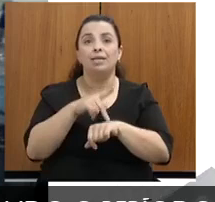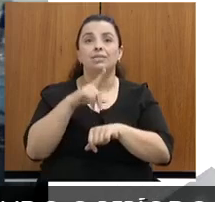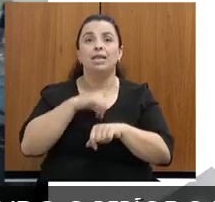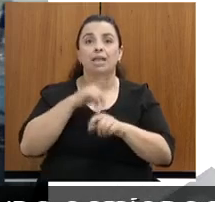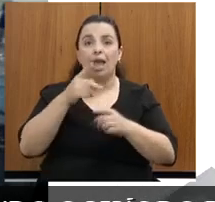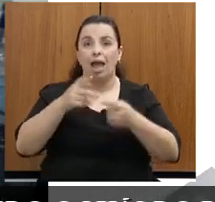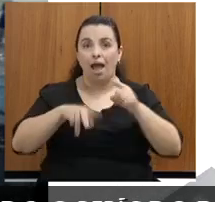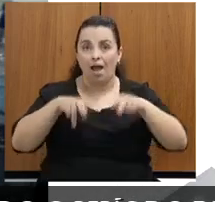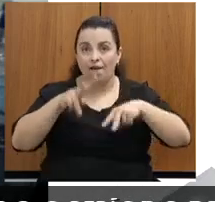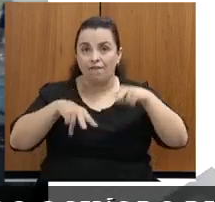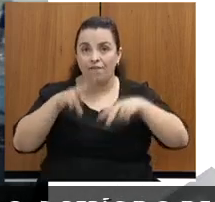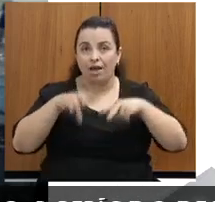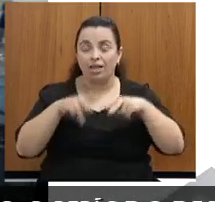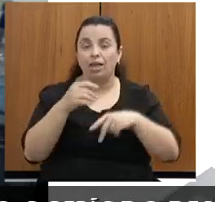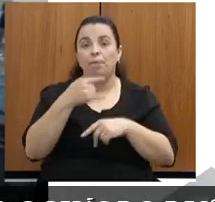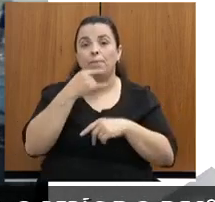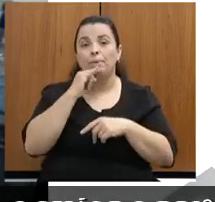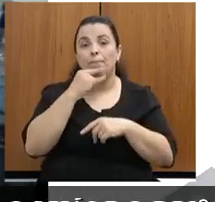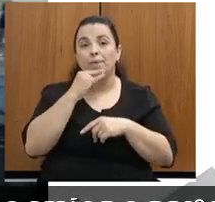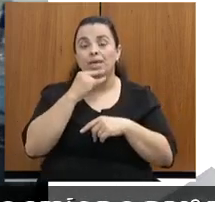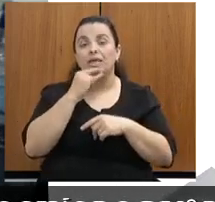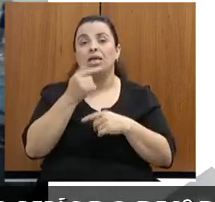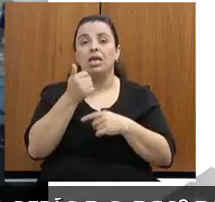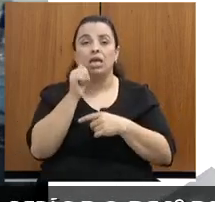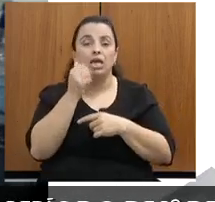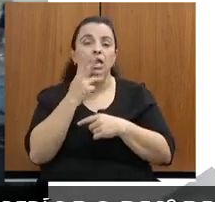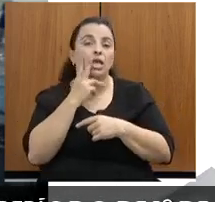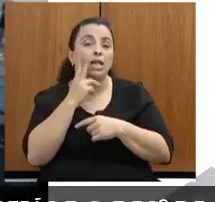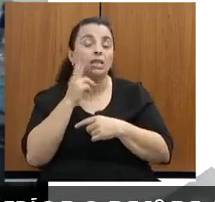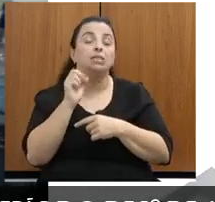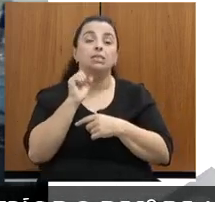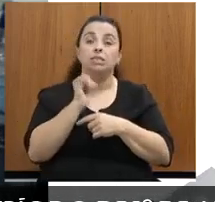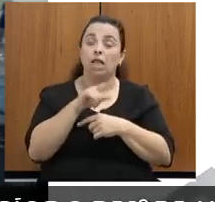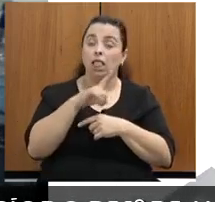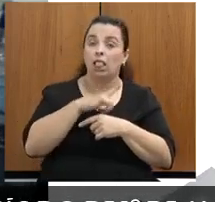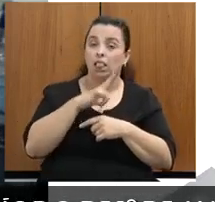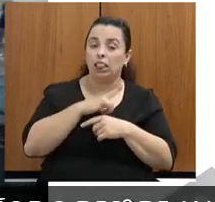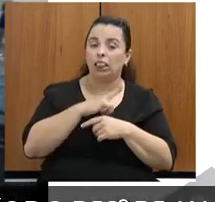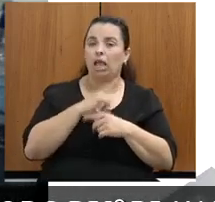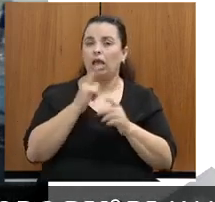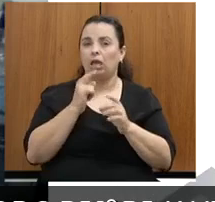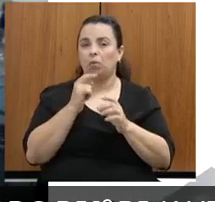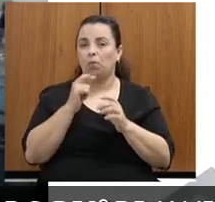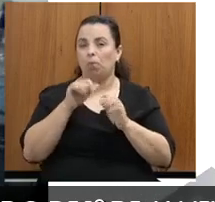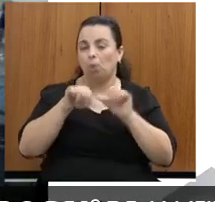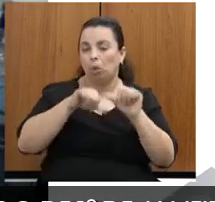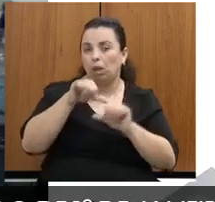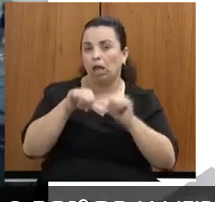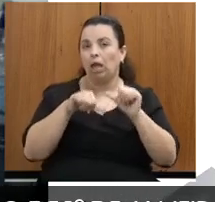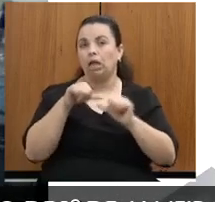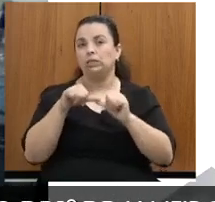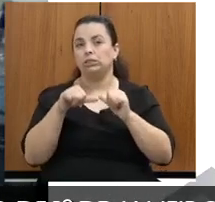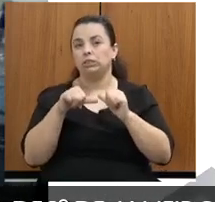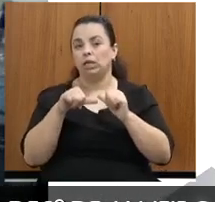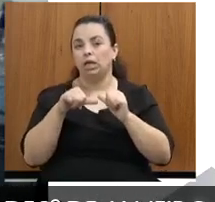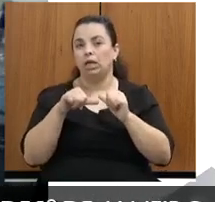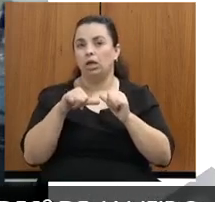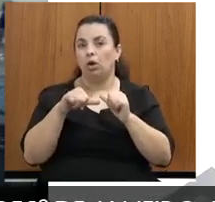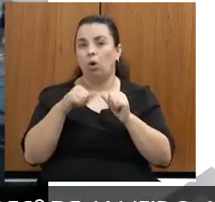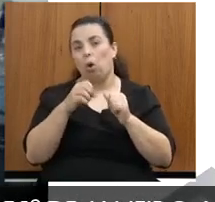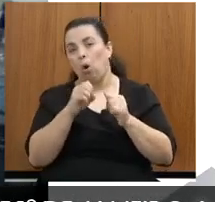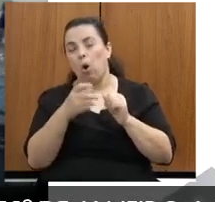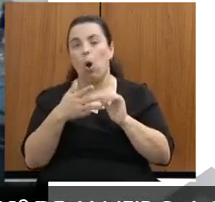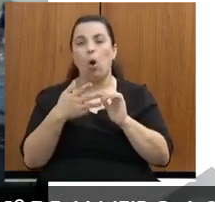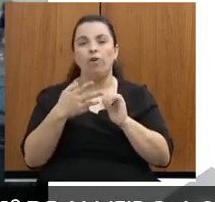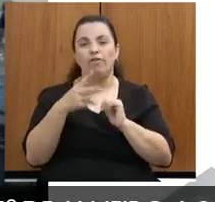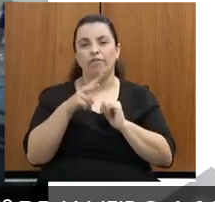com suspeita de falsificação adulteração e violação Isso foi um investimento de um milhão de